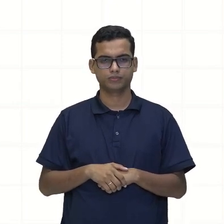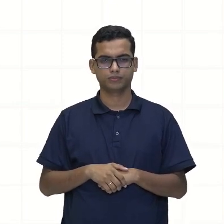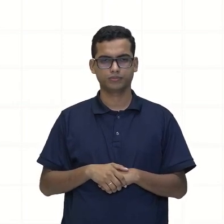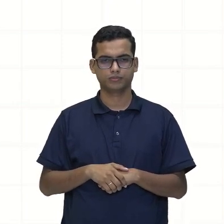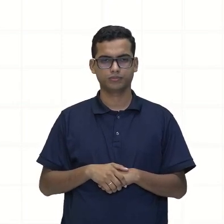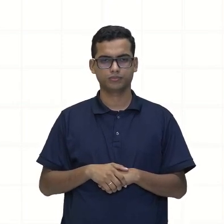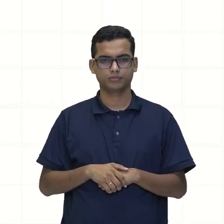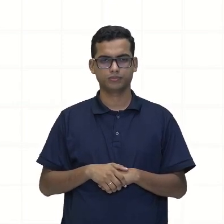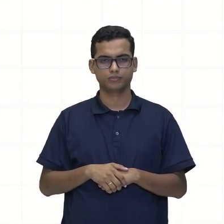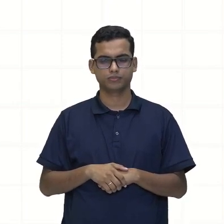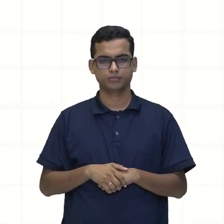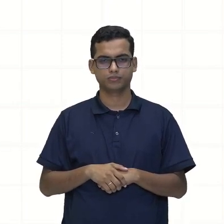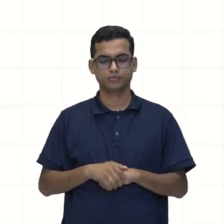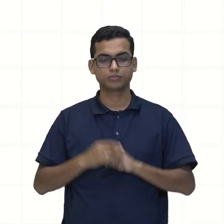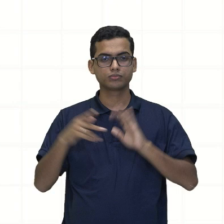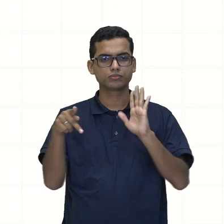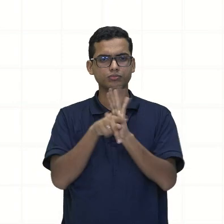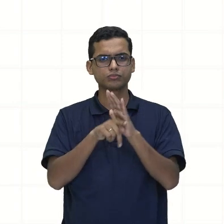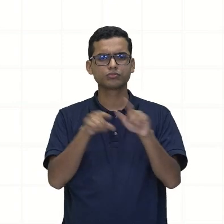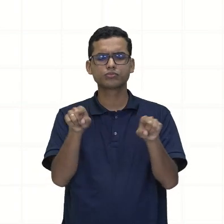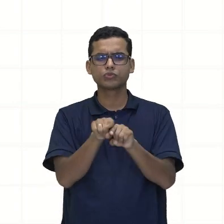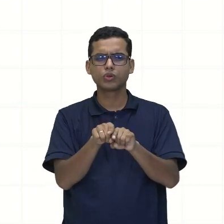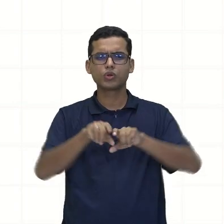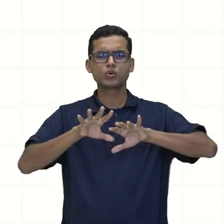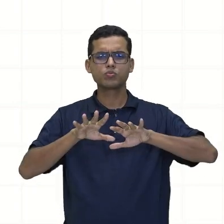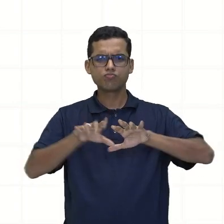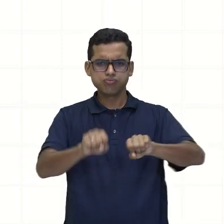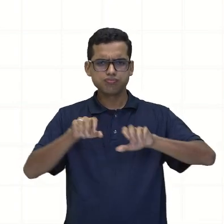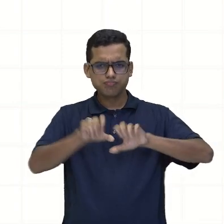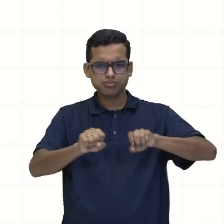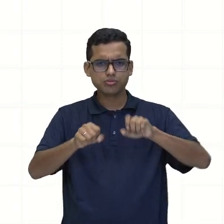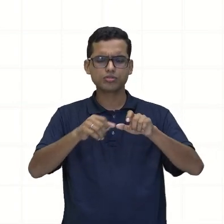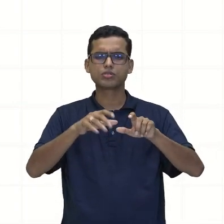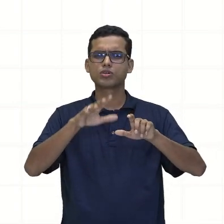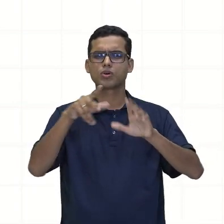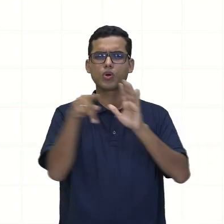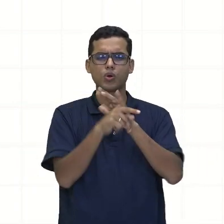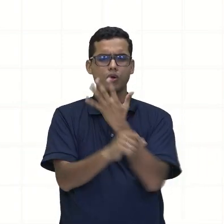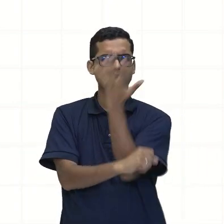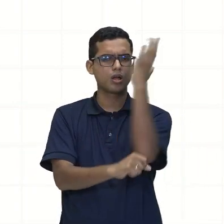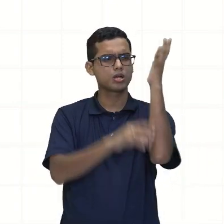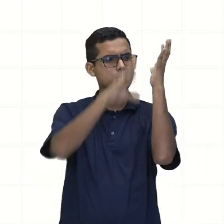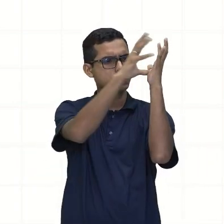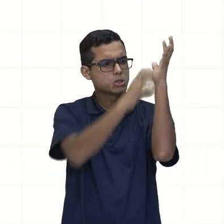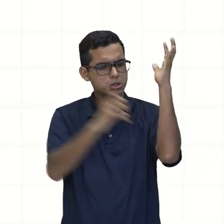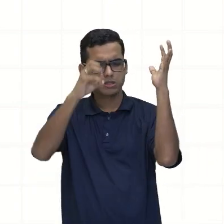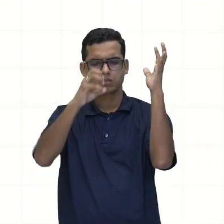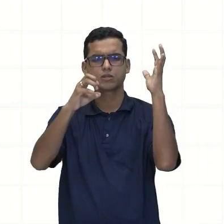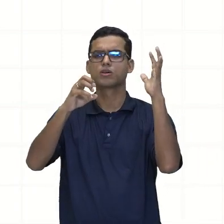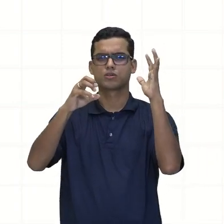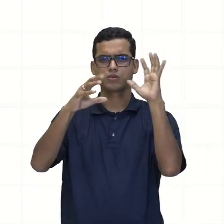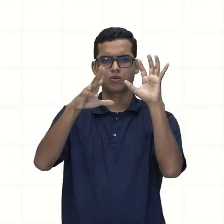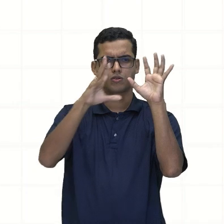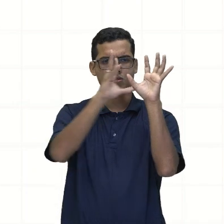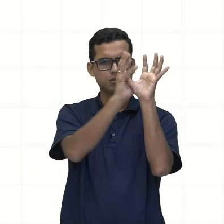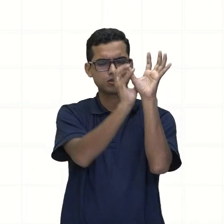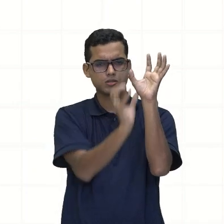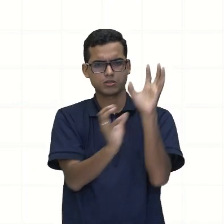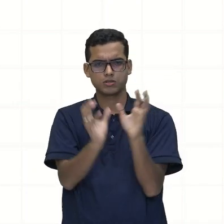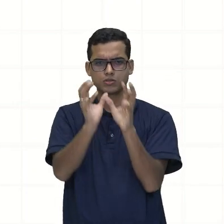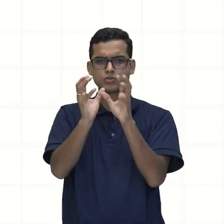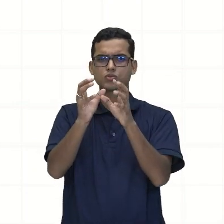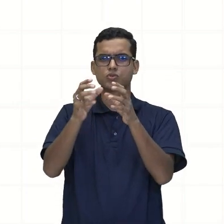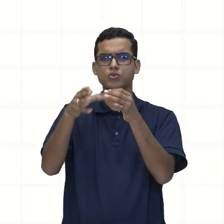do açaí, né? Observem, por exemplo, que ele está representado na legenda do nosso